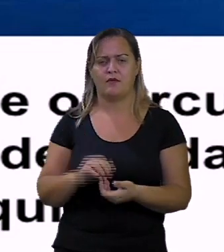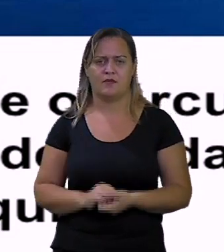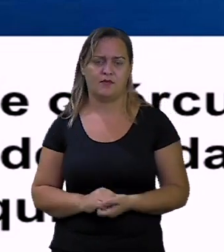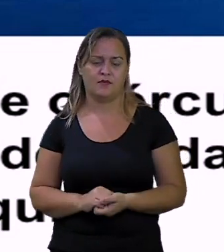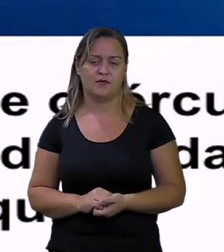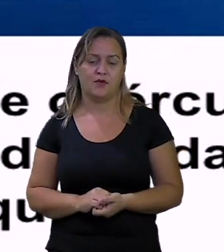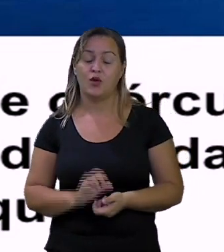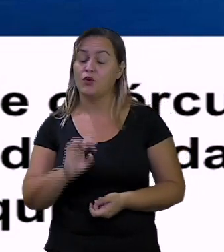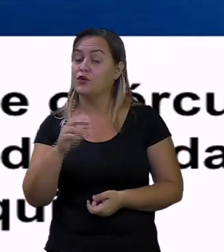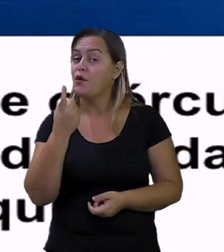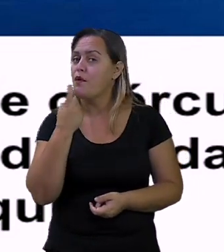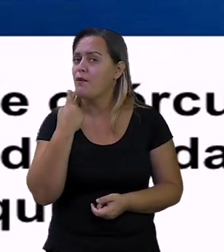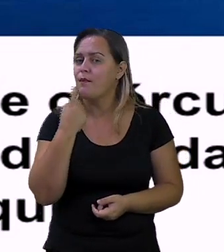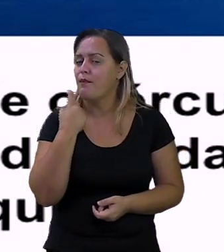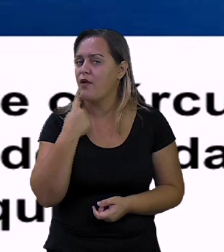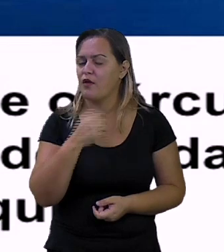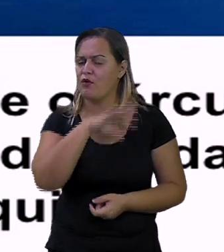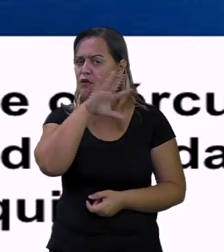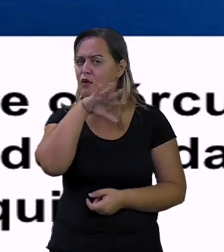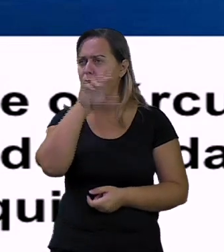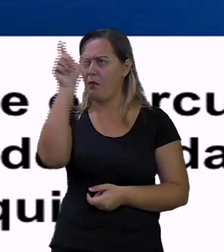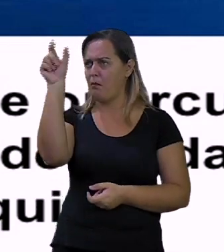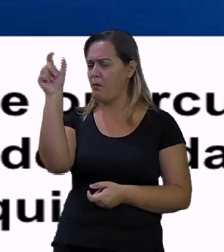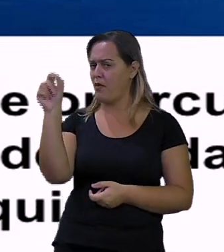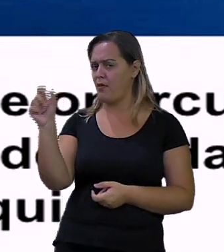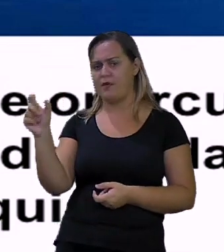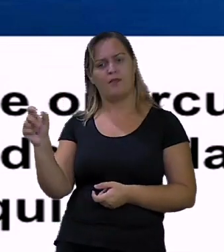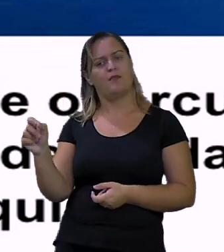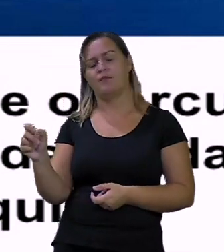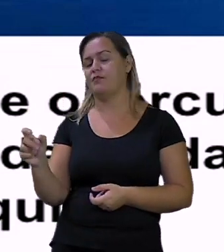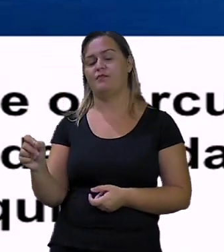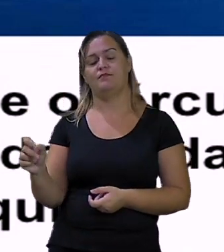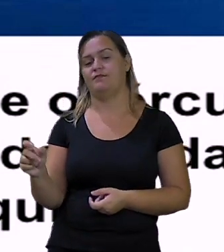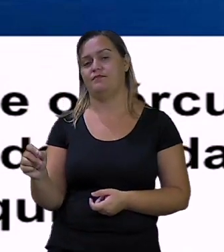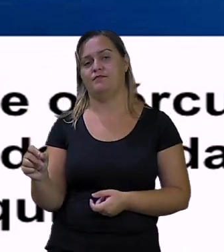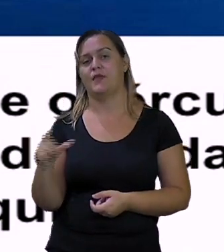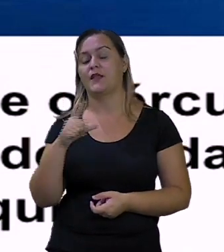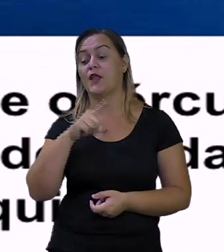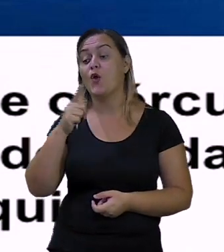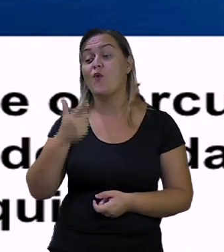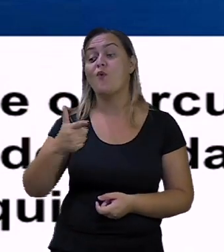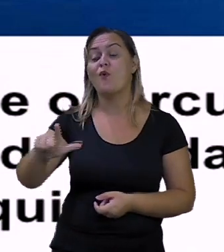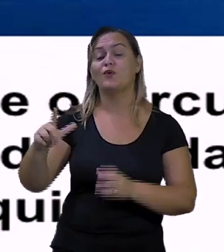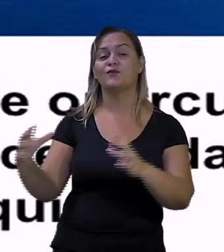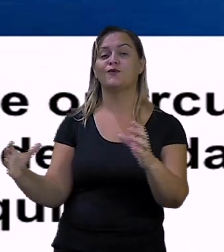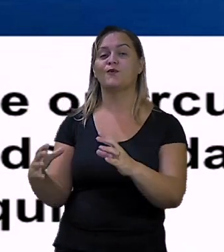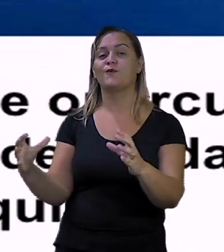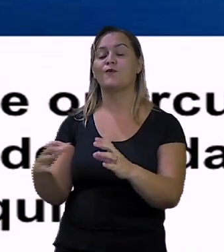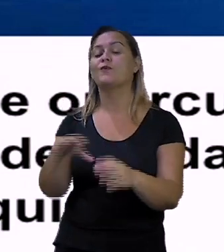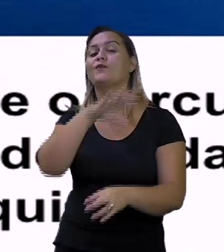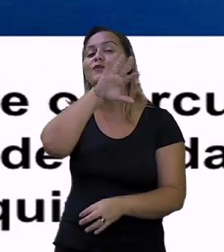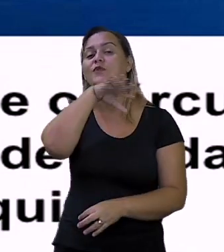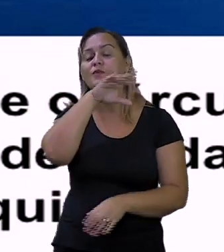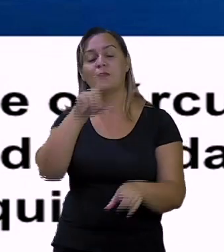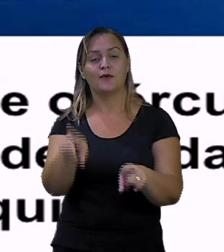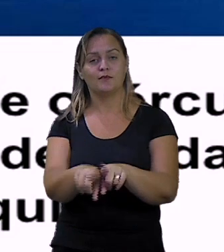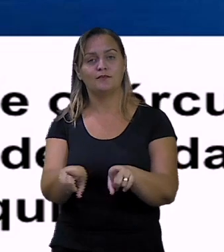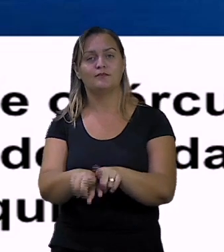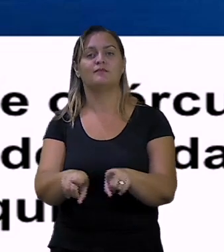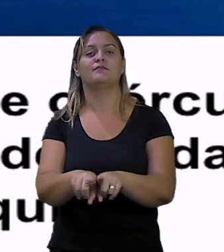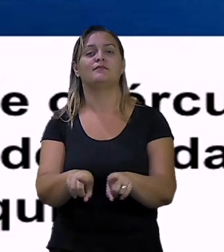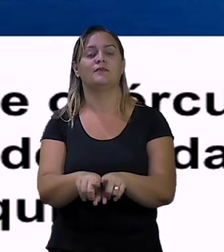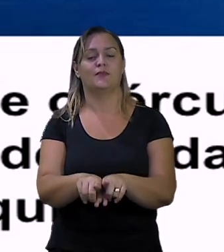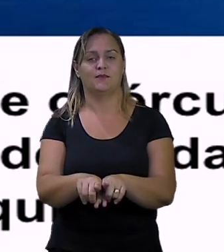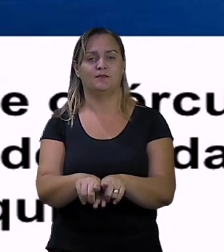animais vertebrados são lá entender uma outra classe que também é bastante conhecer